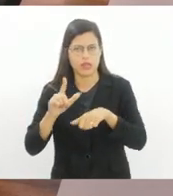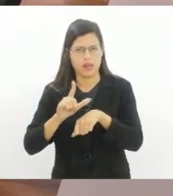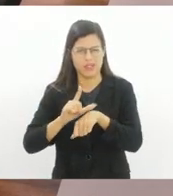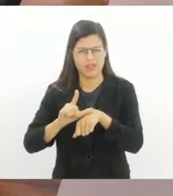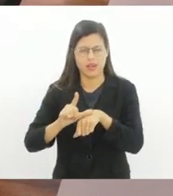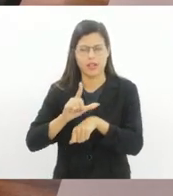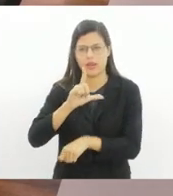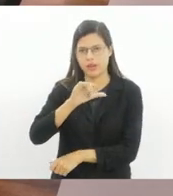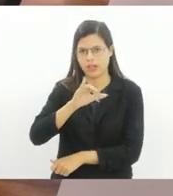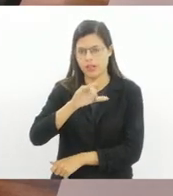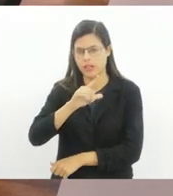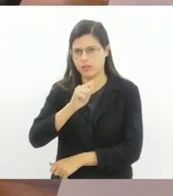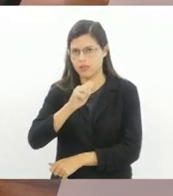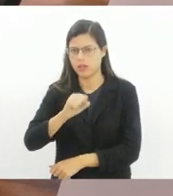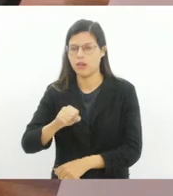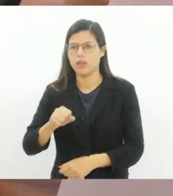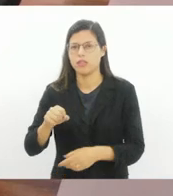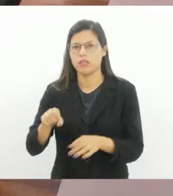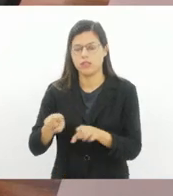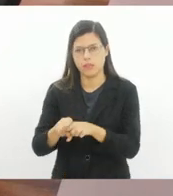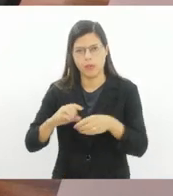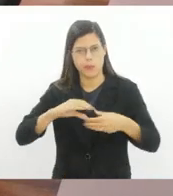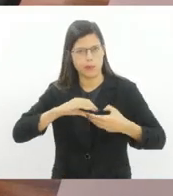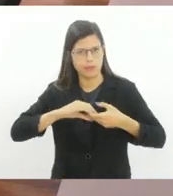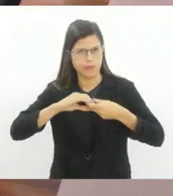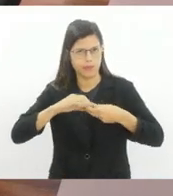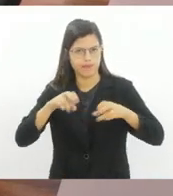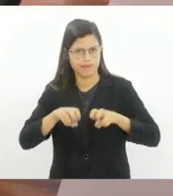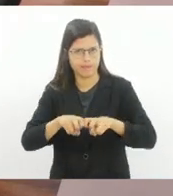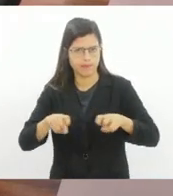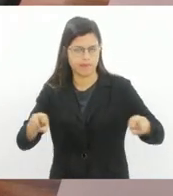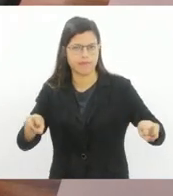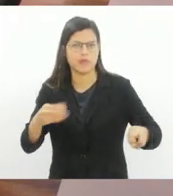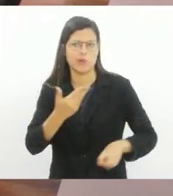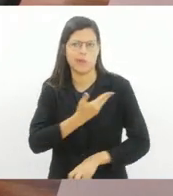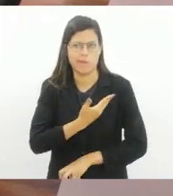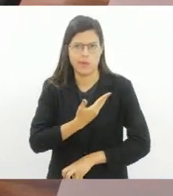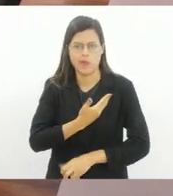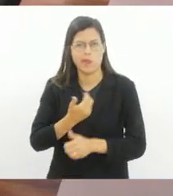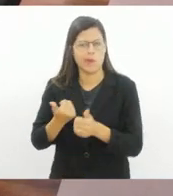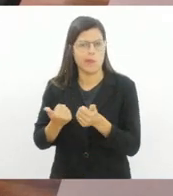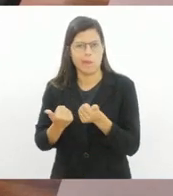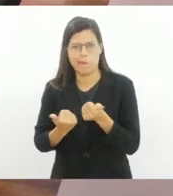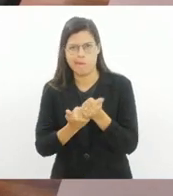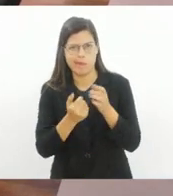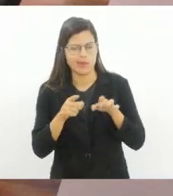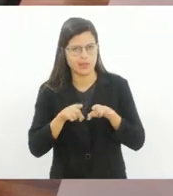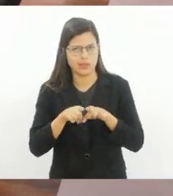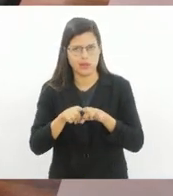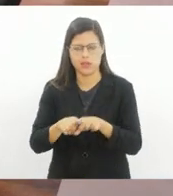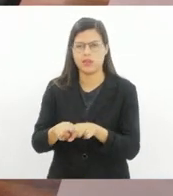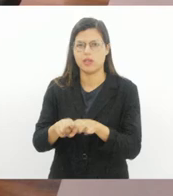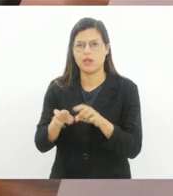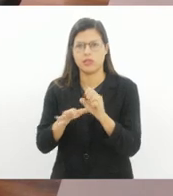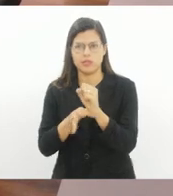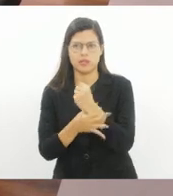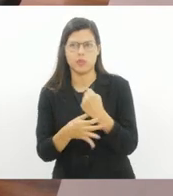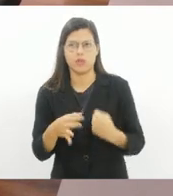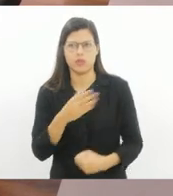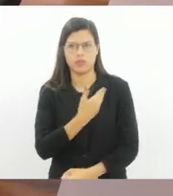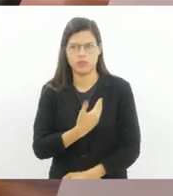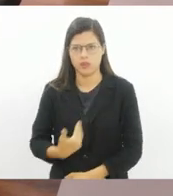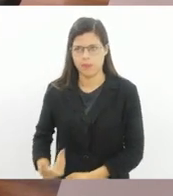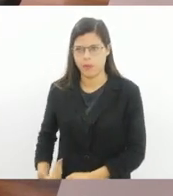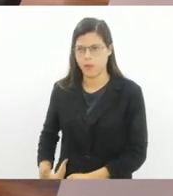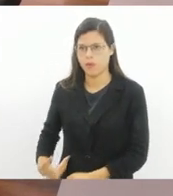Saudar a todos os colegas aqui presentes na mesa, né? Algumas de longa parceria, como o pessoal da Segurança Pública, da Secretaria de Estado